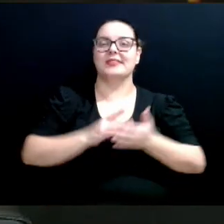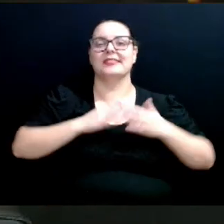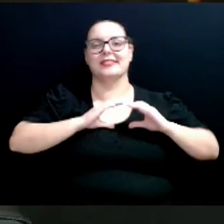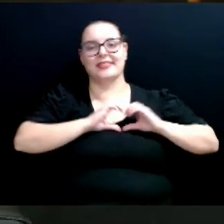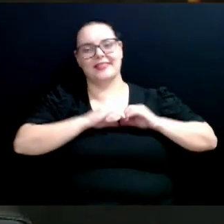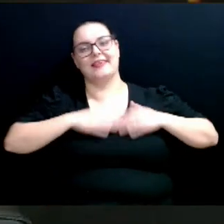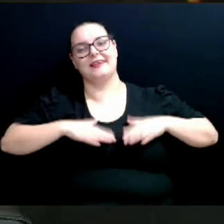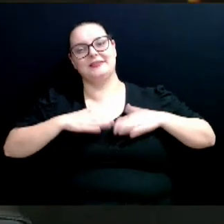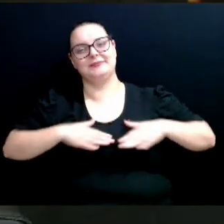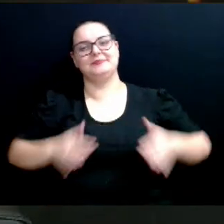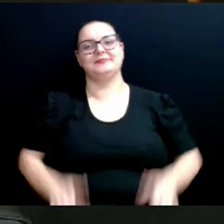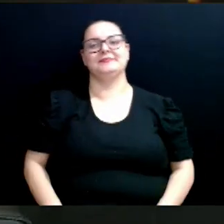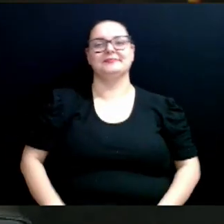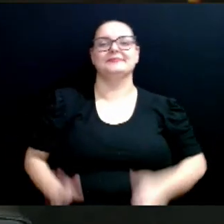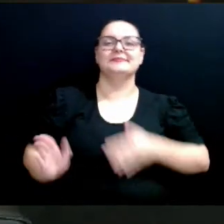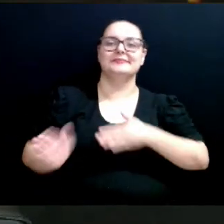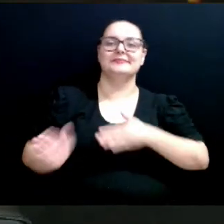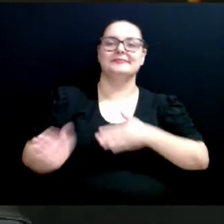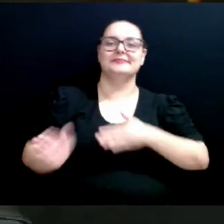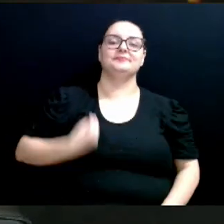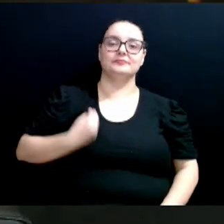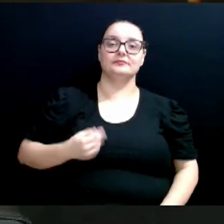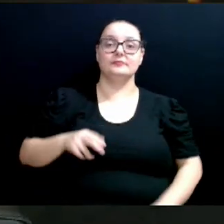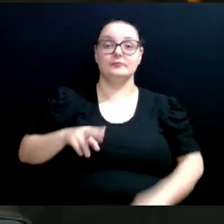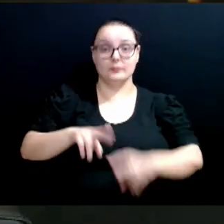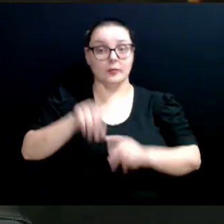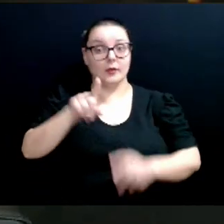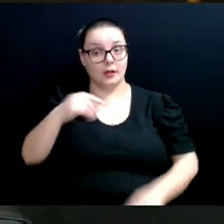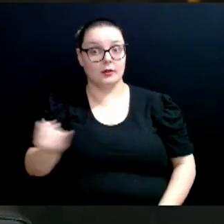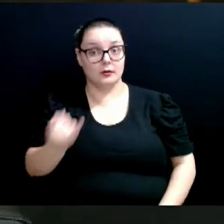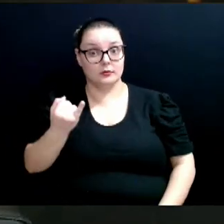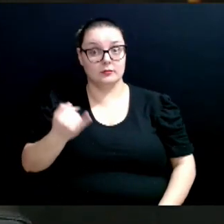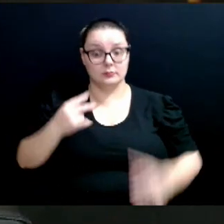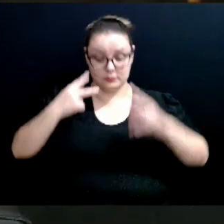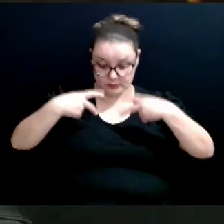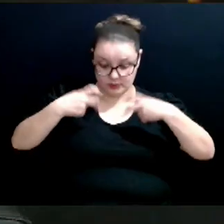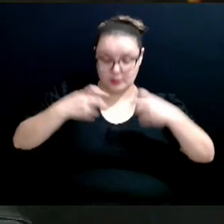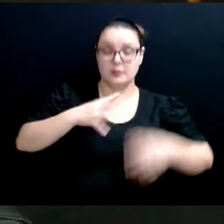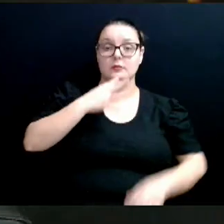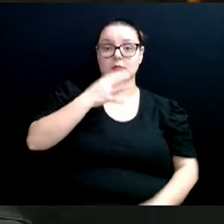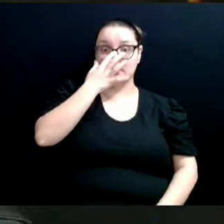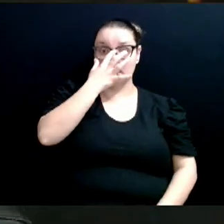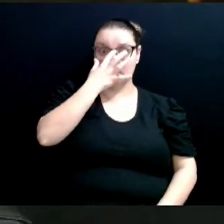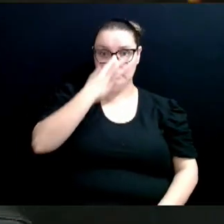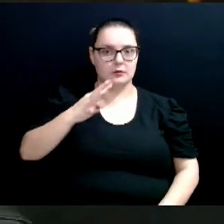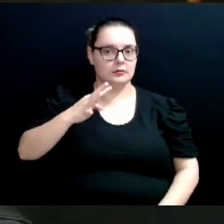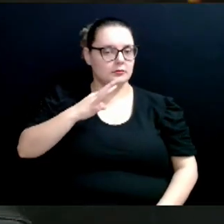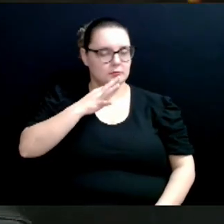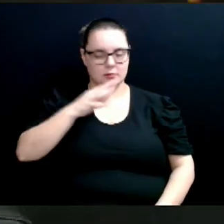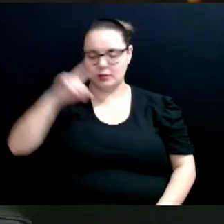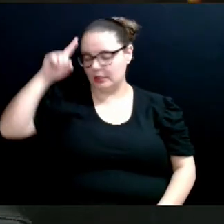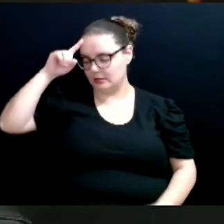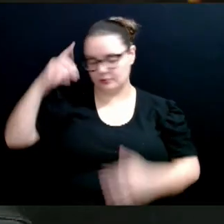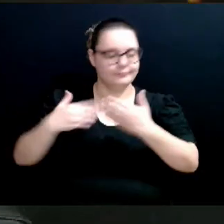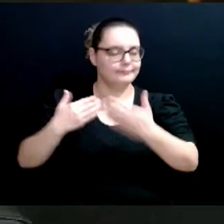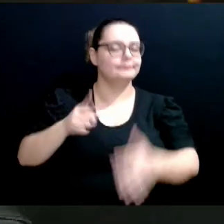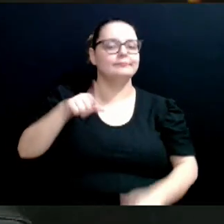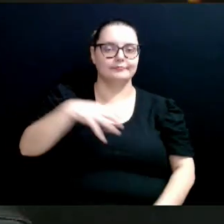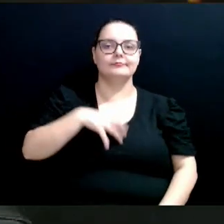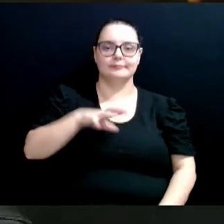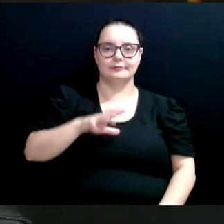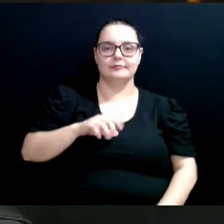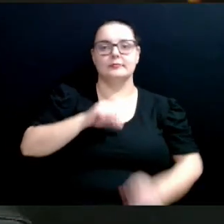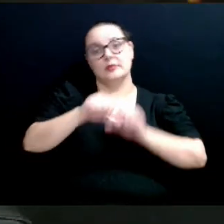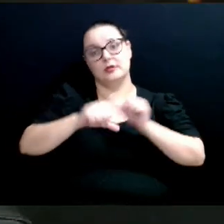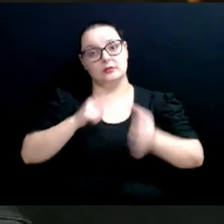segue a vida, né? É por isso que é importante o autoconhecimento, e a gente está se conhecendo todos os dias, viu? É isso mesmo, a gente muda sempre, então